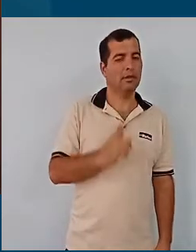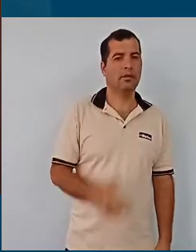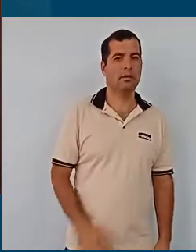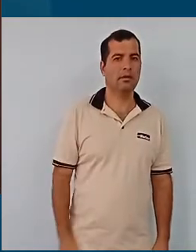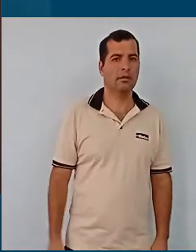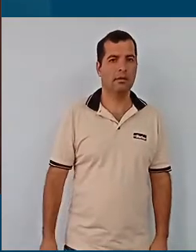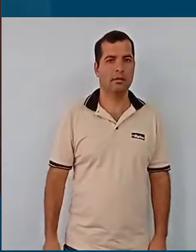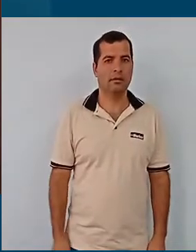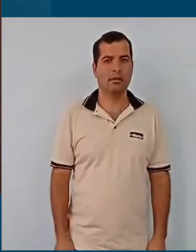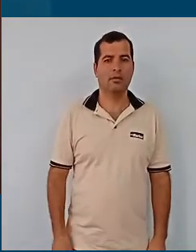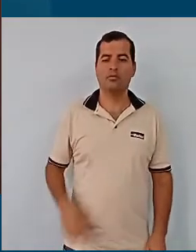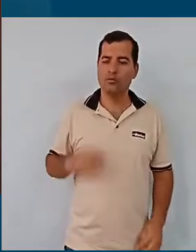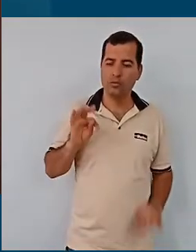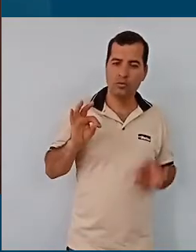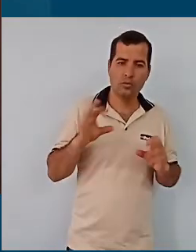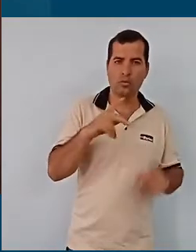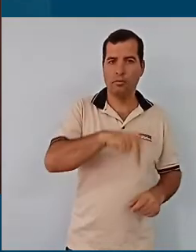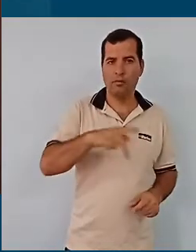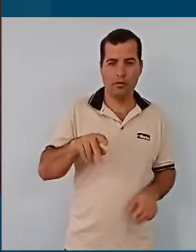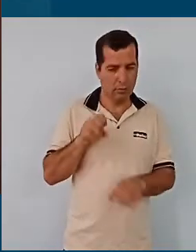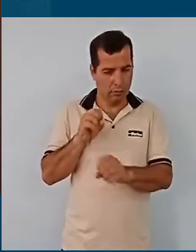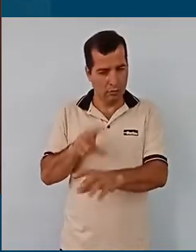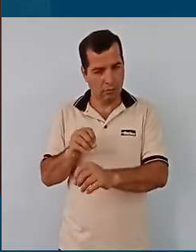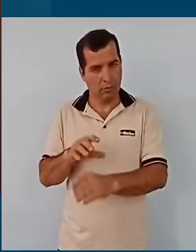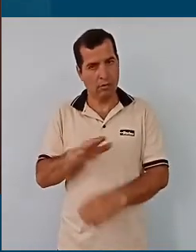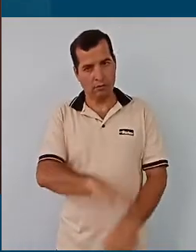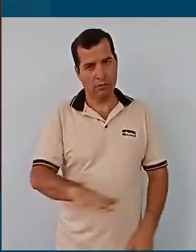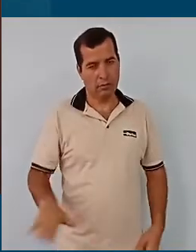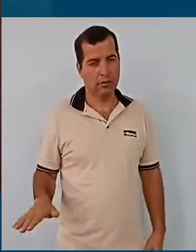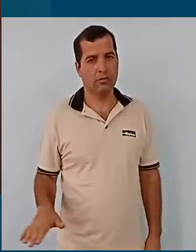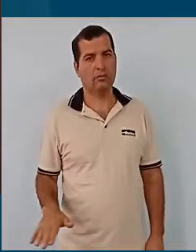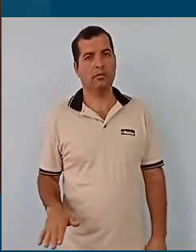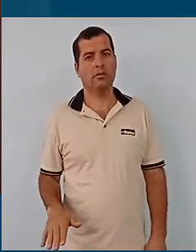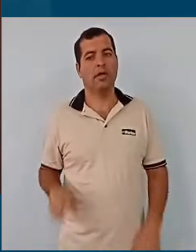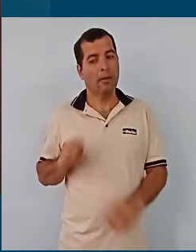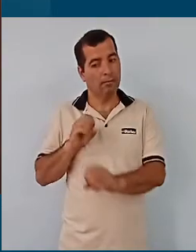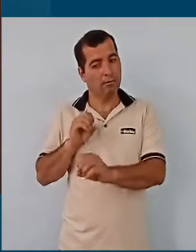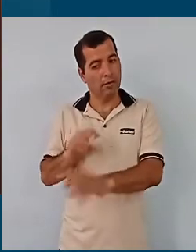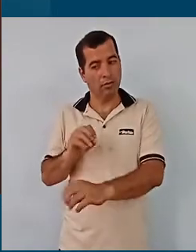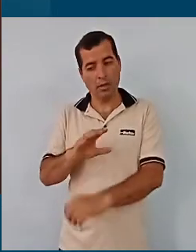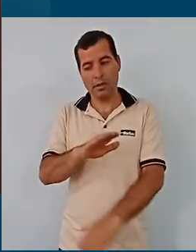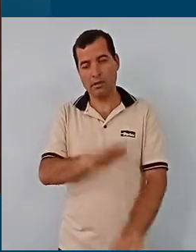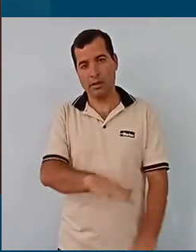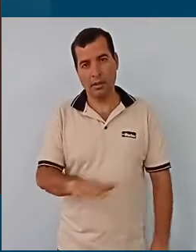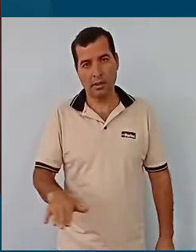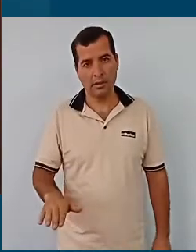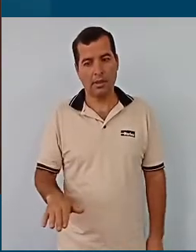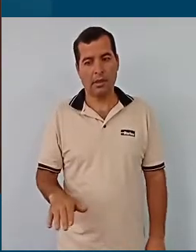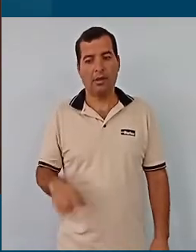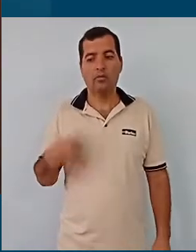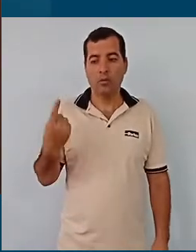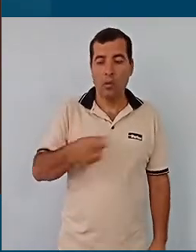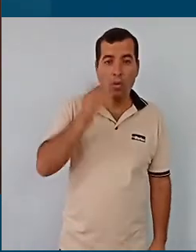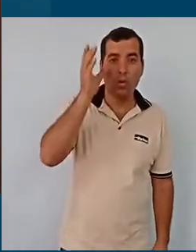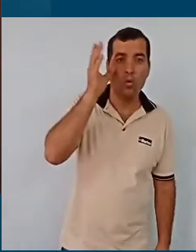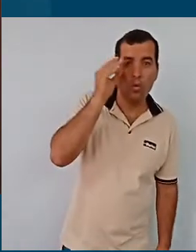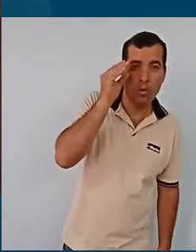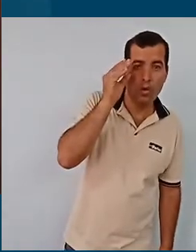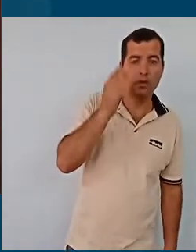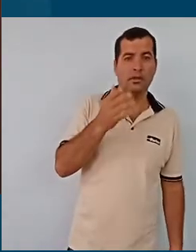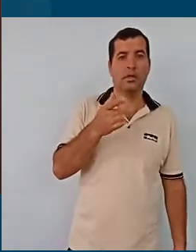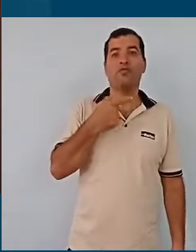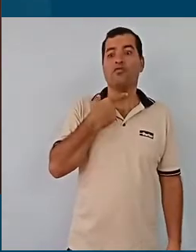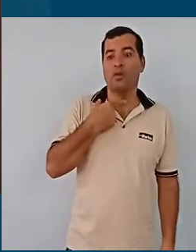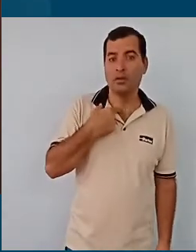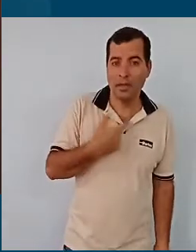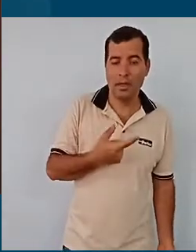os professores da educação infantil eduquem as crianças para serem curiosas, ativas, que